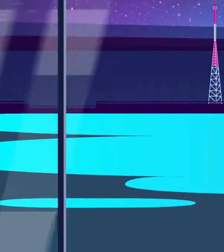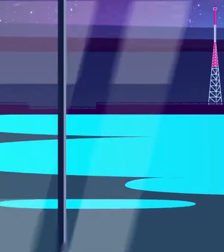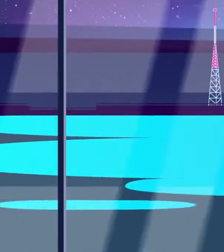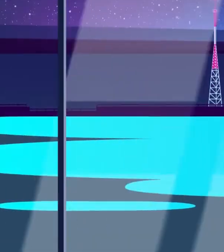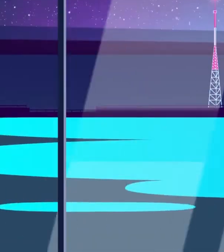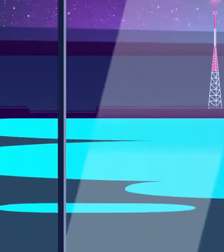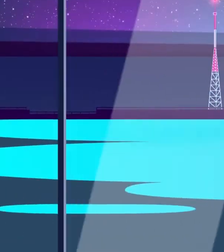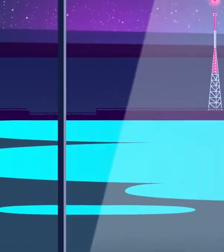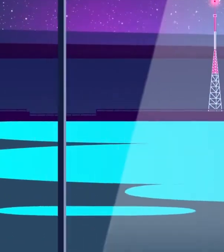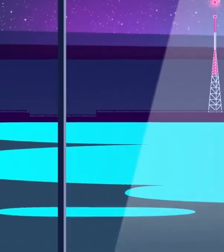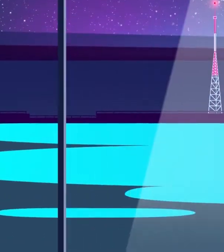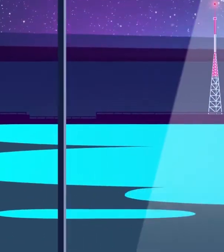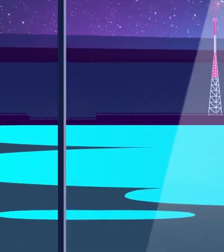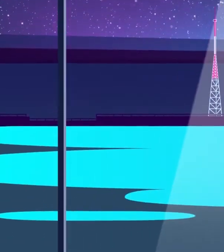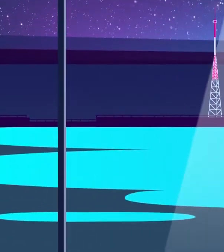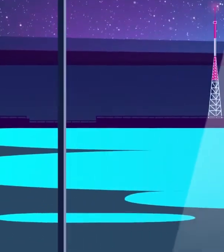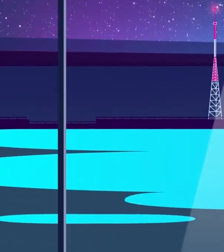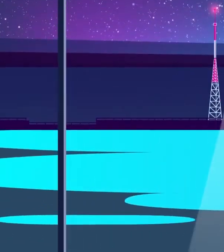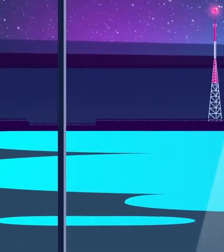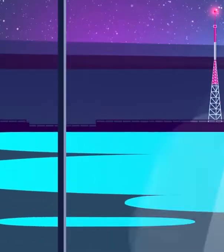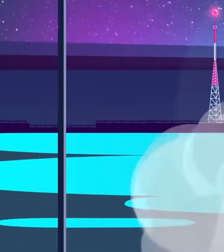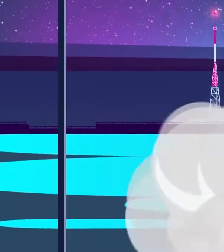E aí